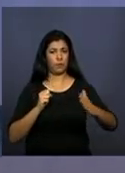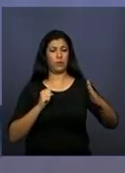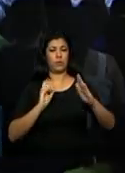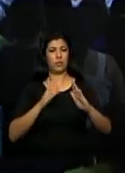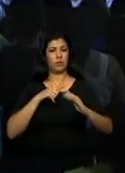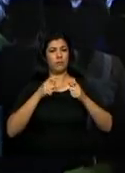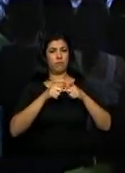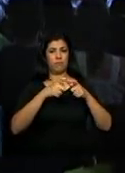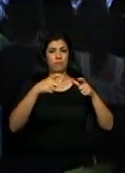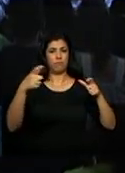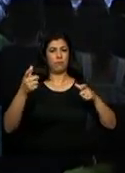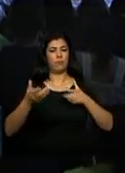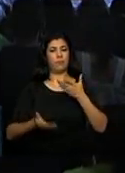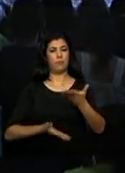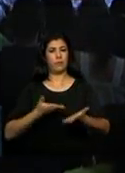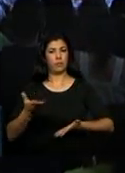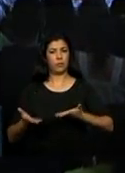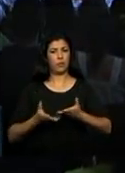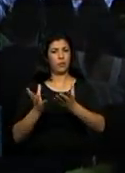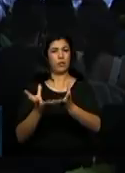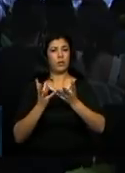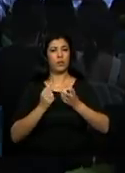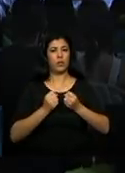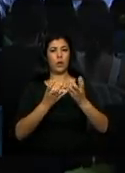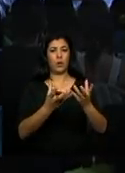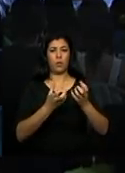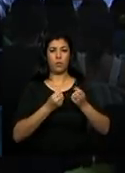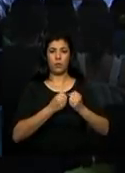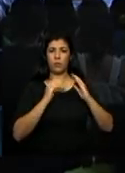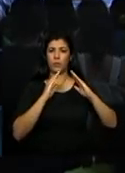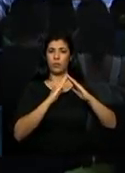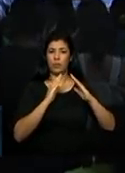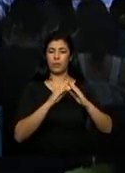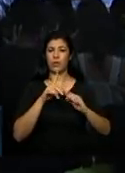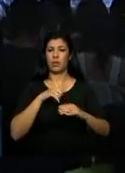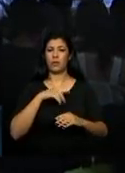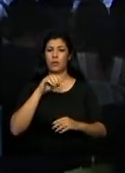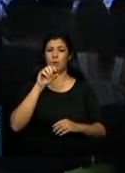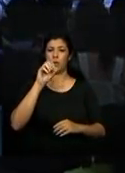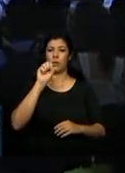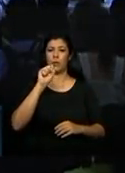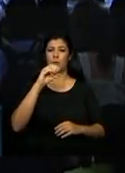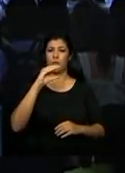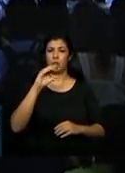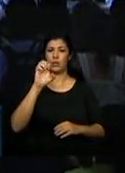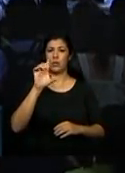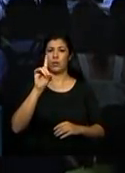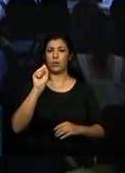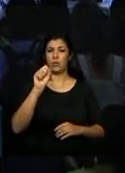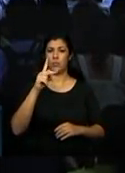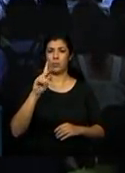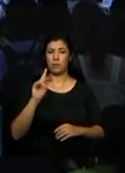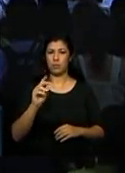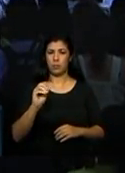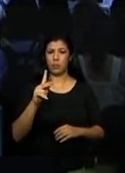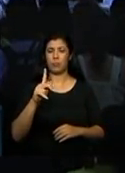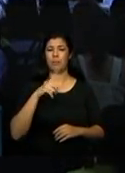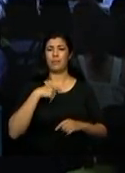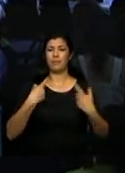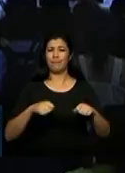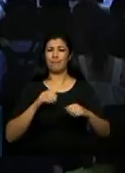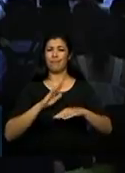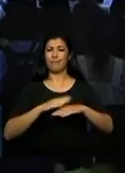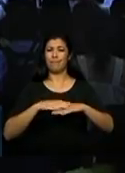Foi ampliado o serviço de acolhimentos, né, foi ampliado o Centro Pop, mas precisamos, né, mais